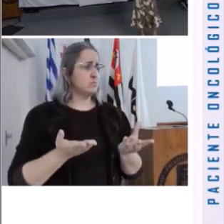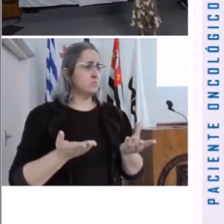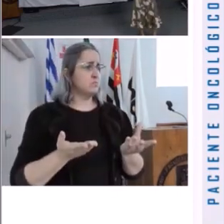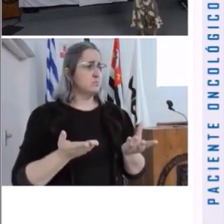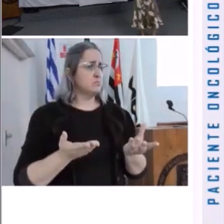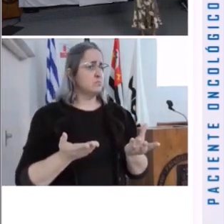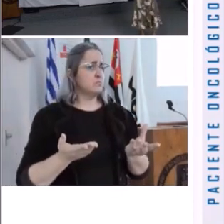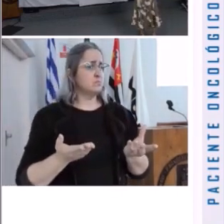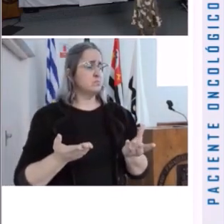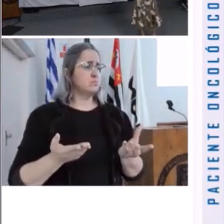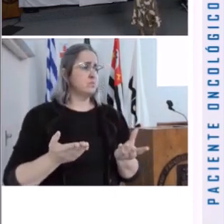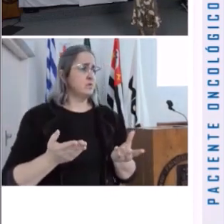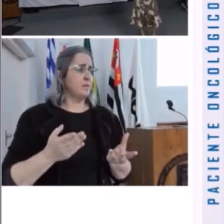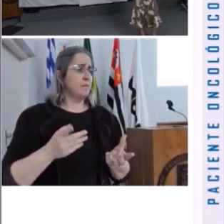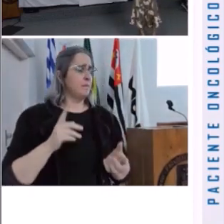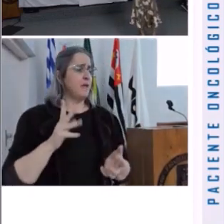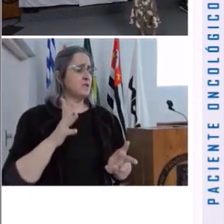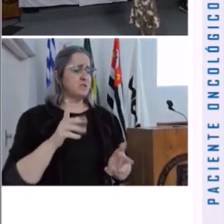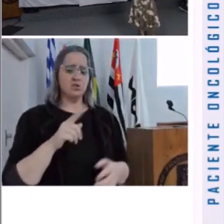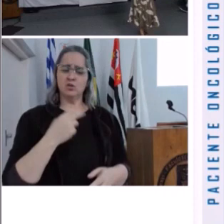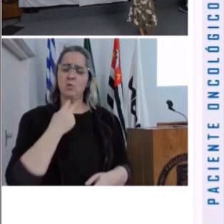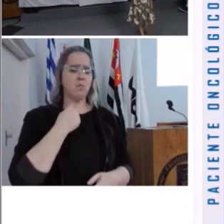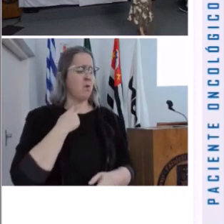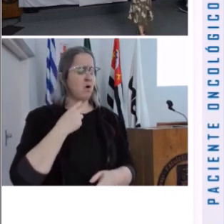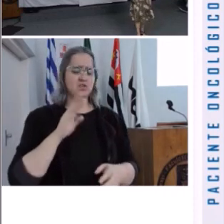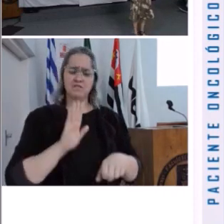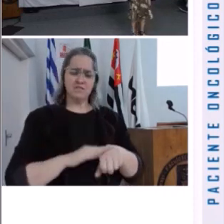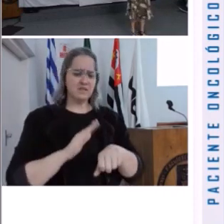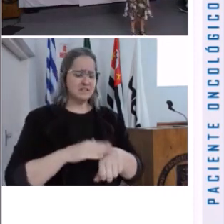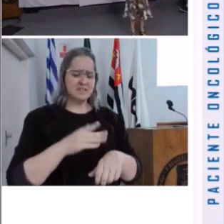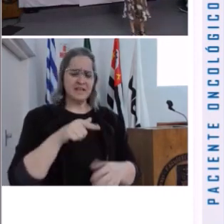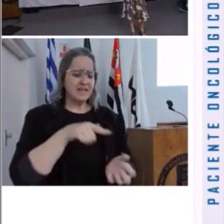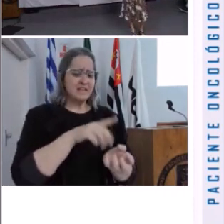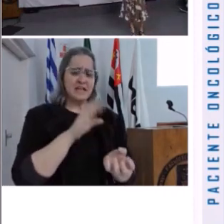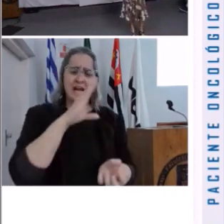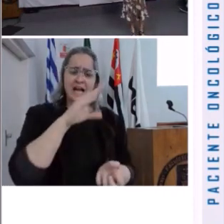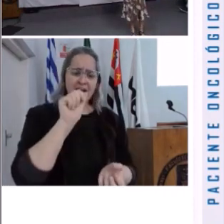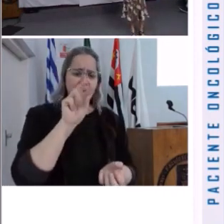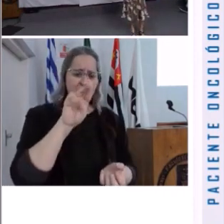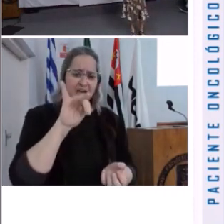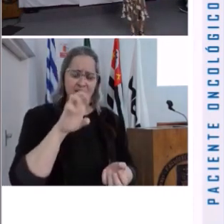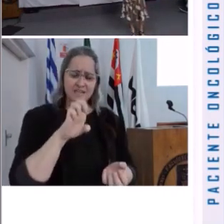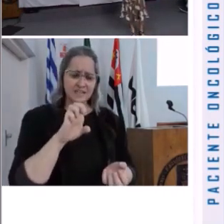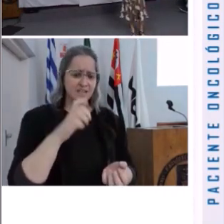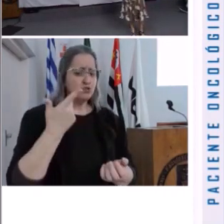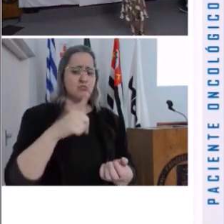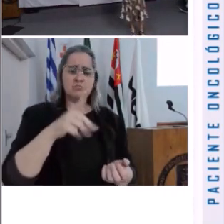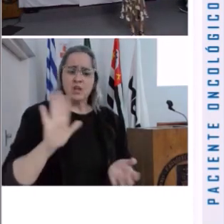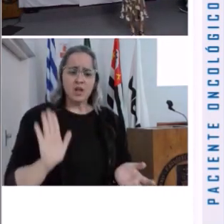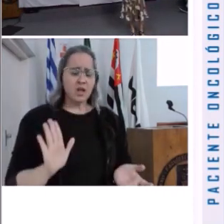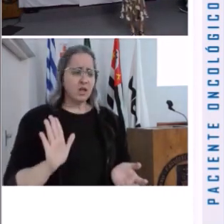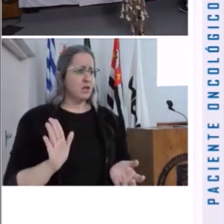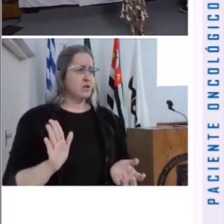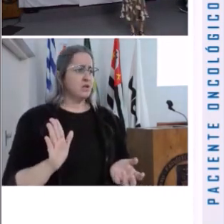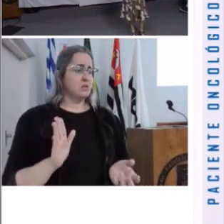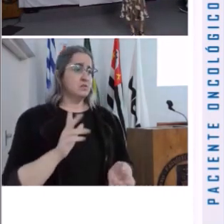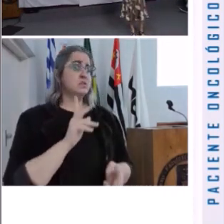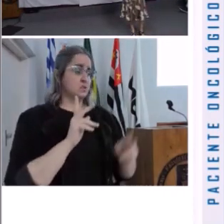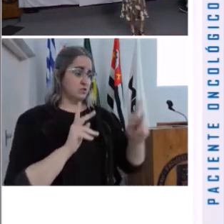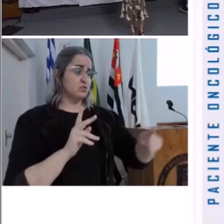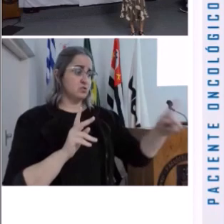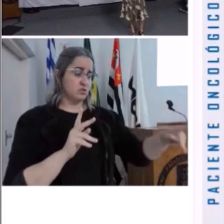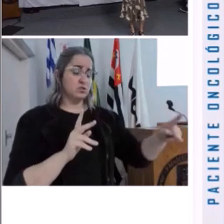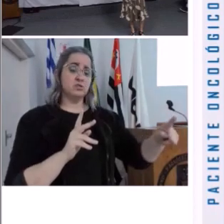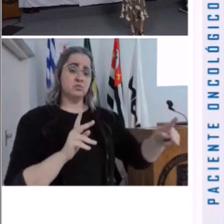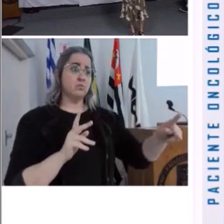Eu falei, negativo. Não, isso não é. Inclusive, quem estava junto conosco era um